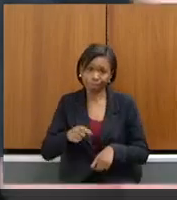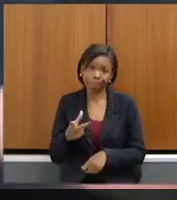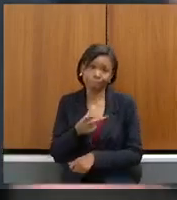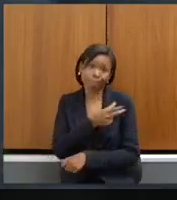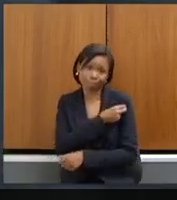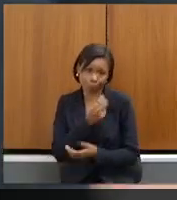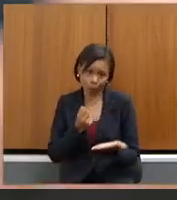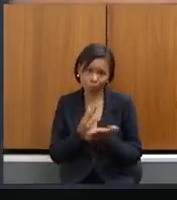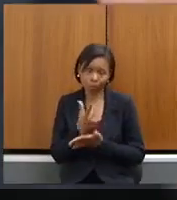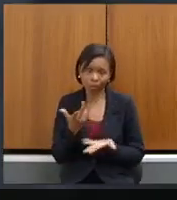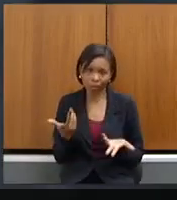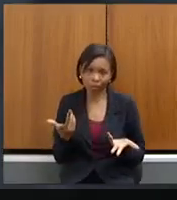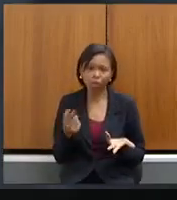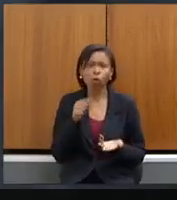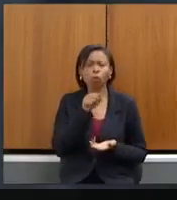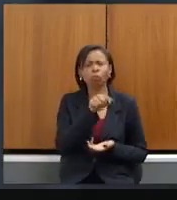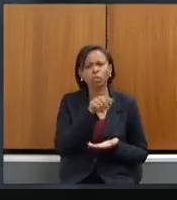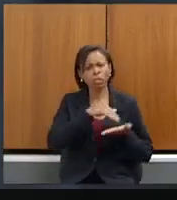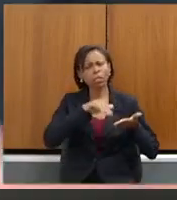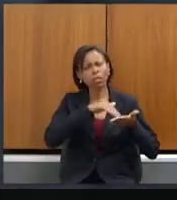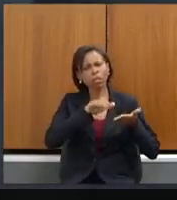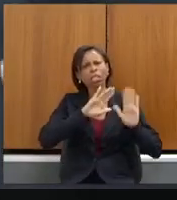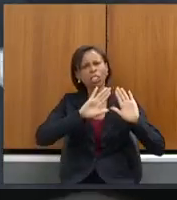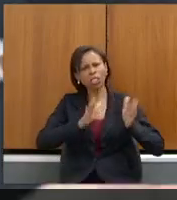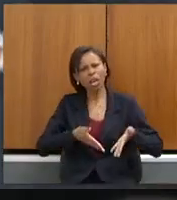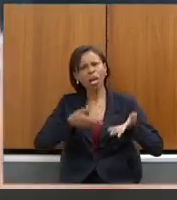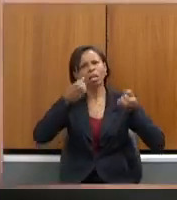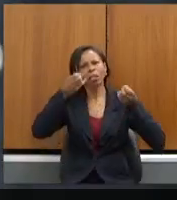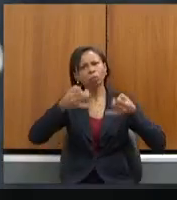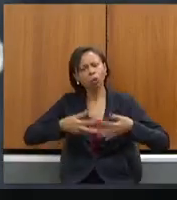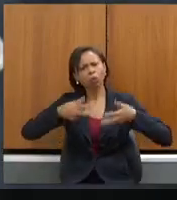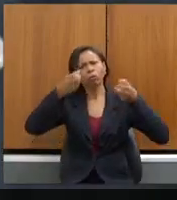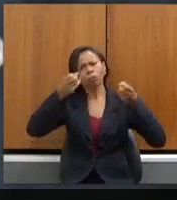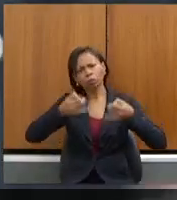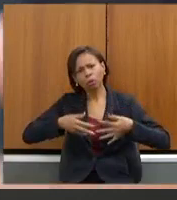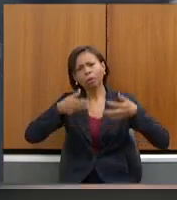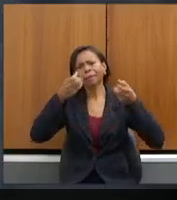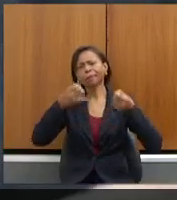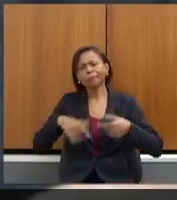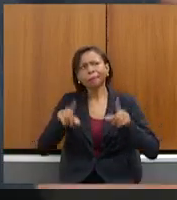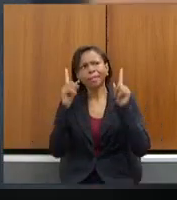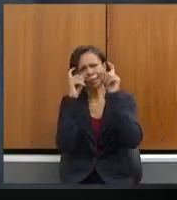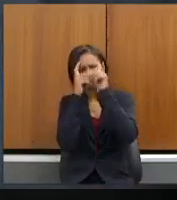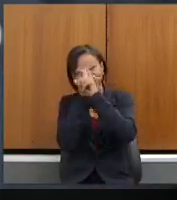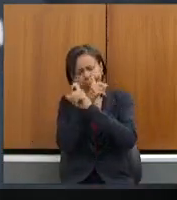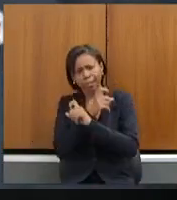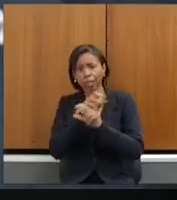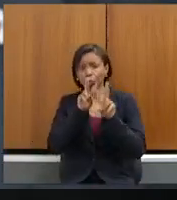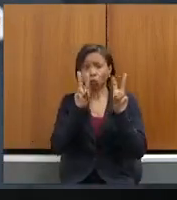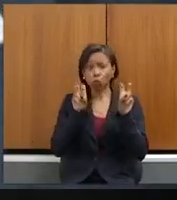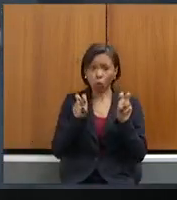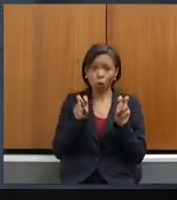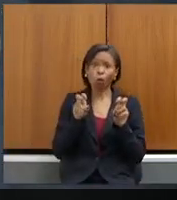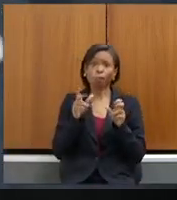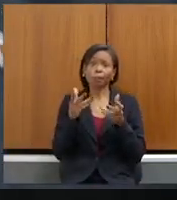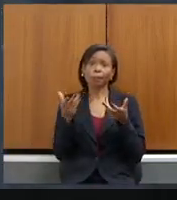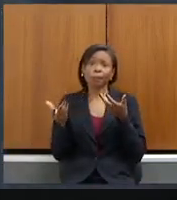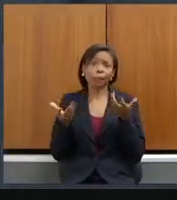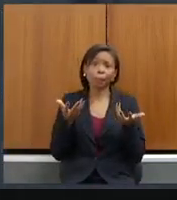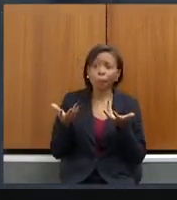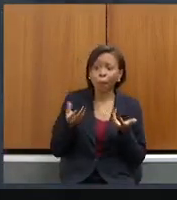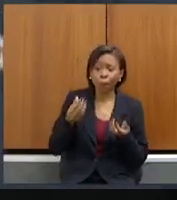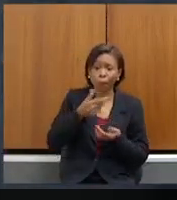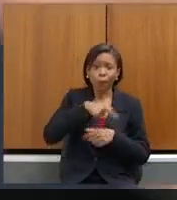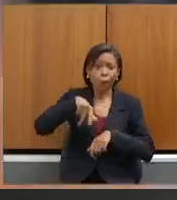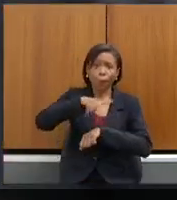vossa excelência' e já explicou bastante as dificuldades devido ao aspecto Republicano